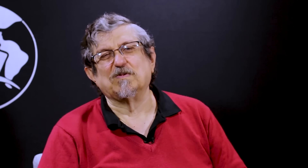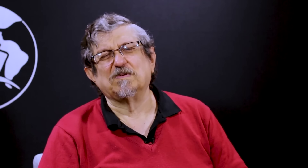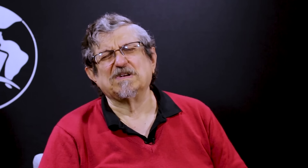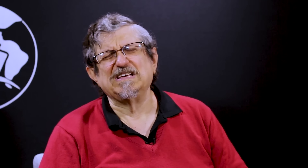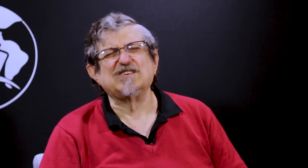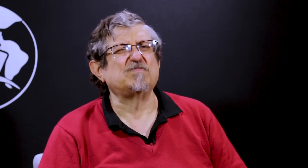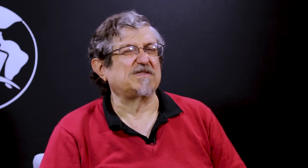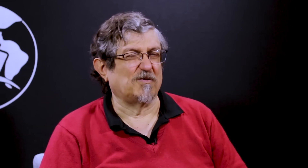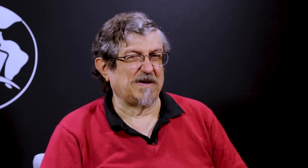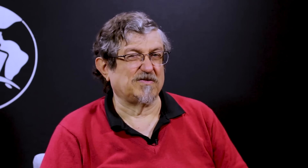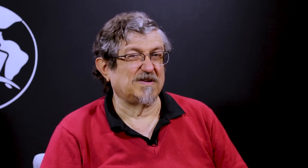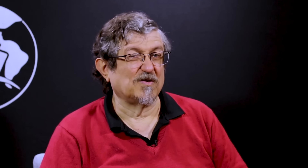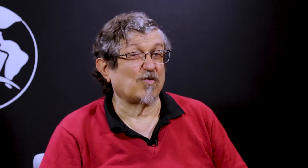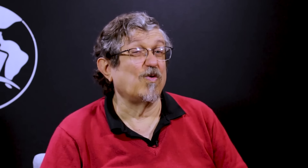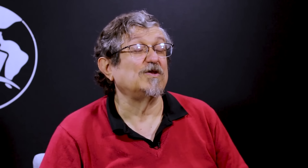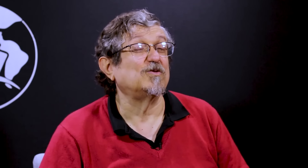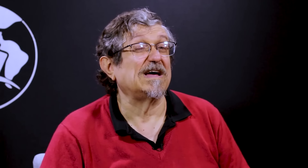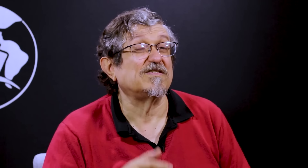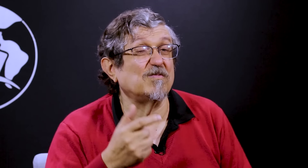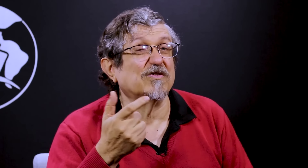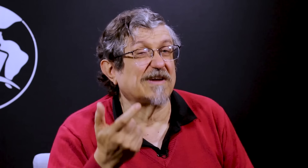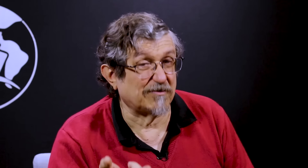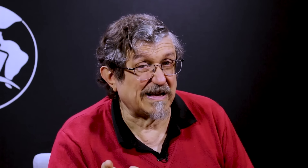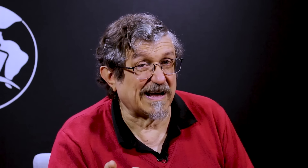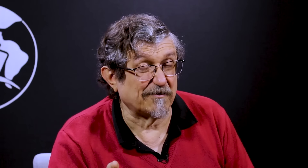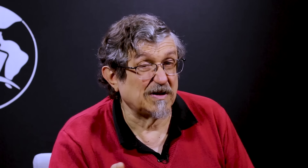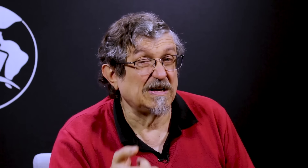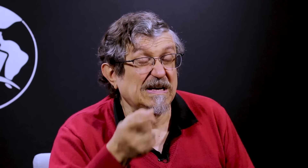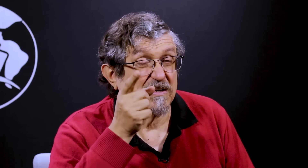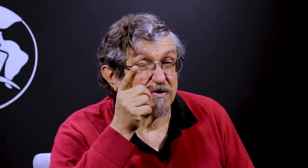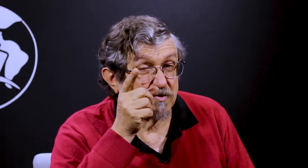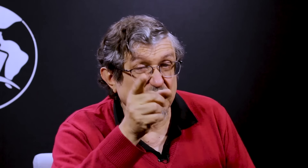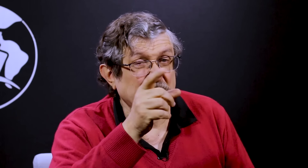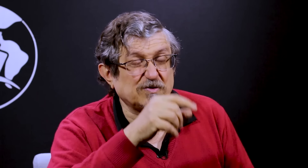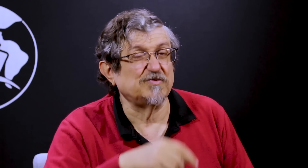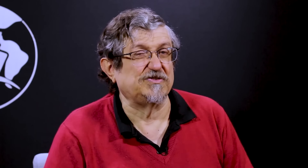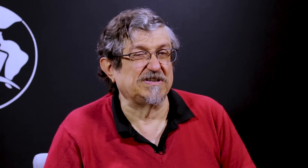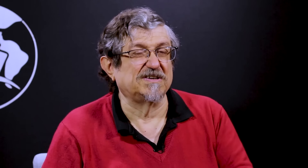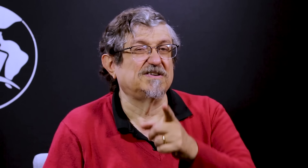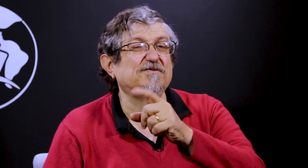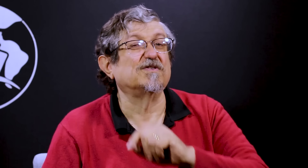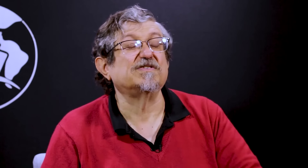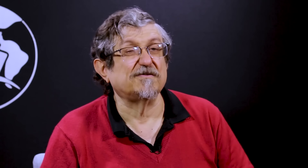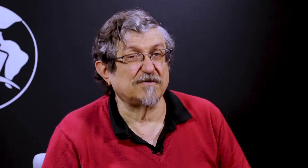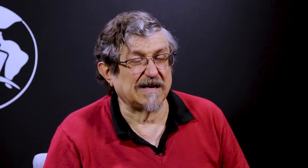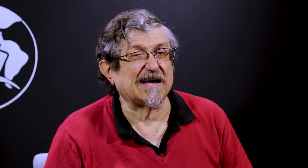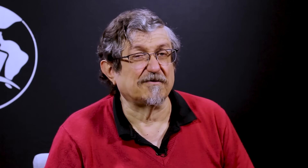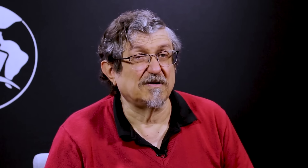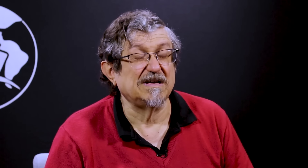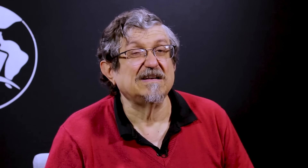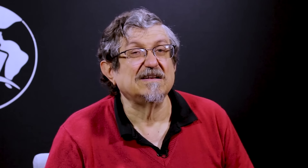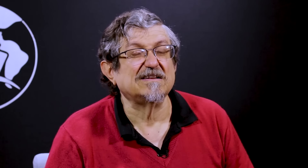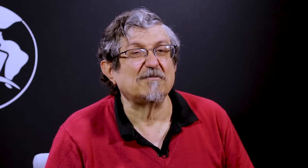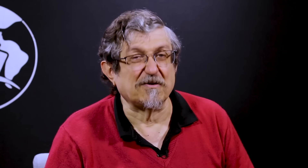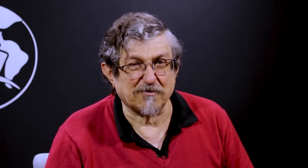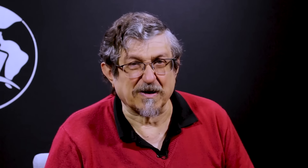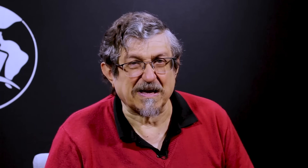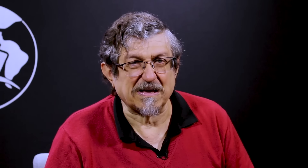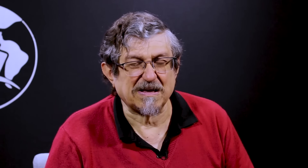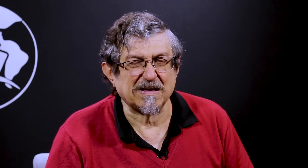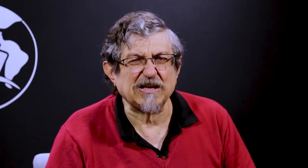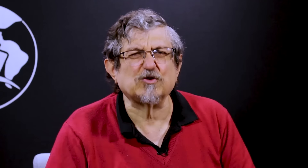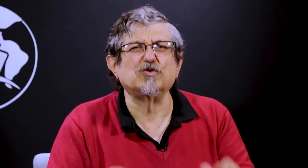próximo Especialmente quando ele se mostrar vulnerável do jeito que um dia você vulnerável também